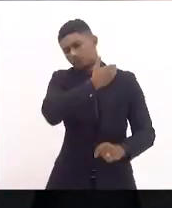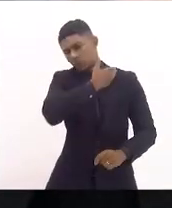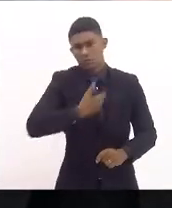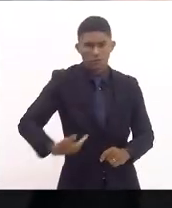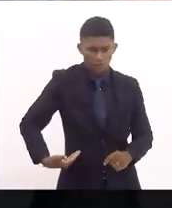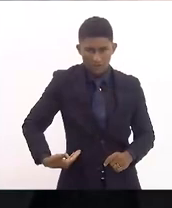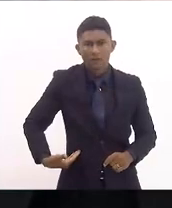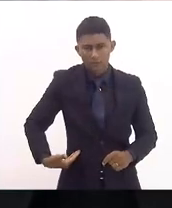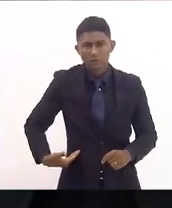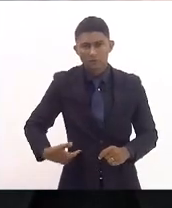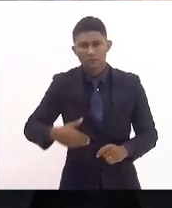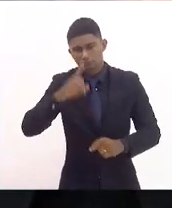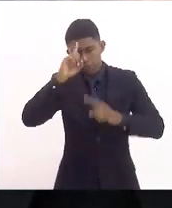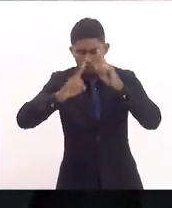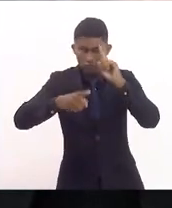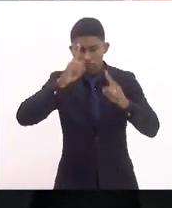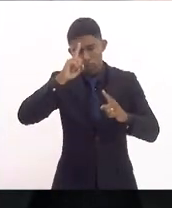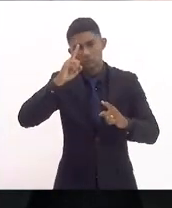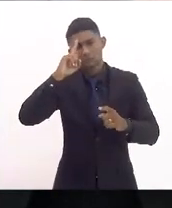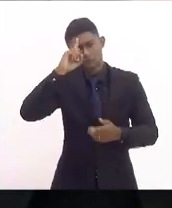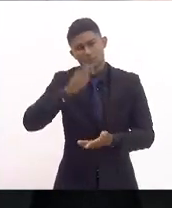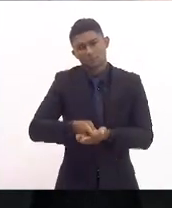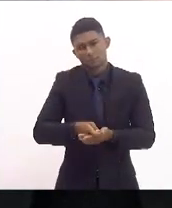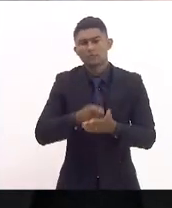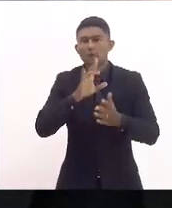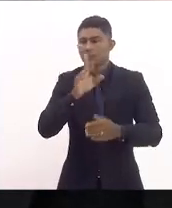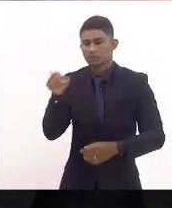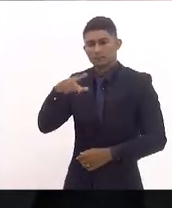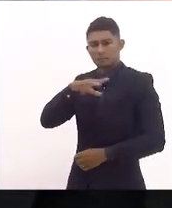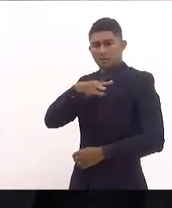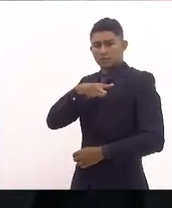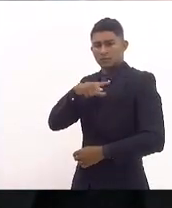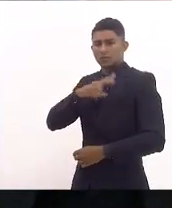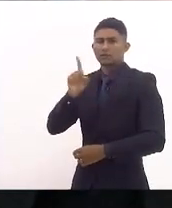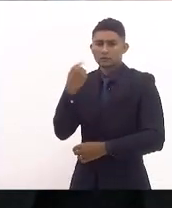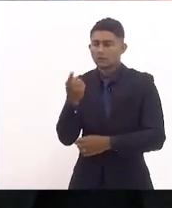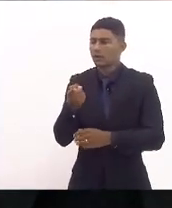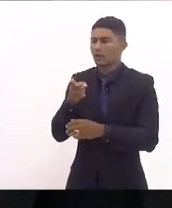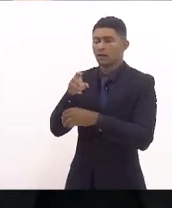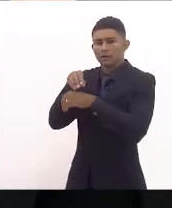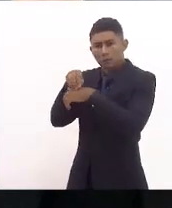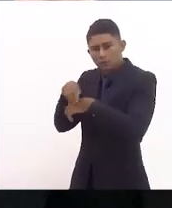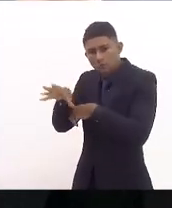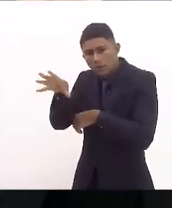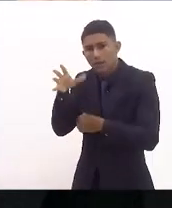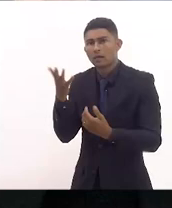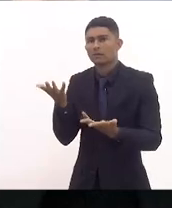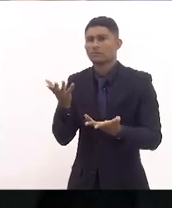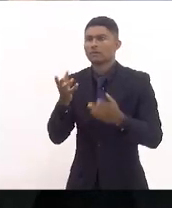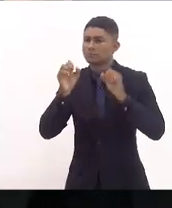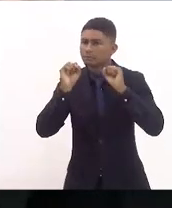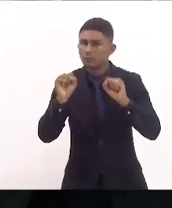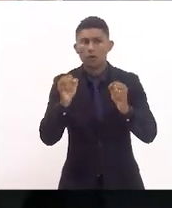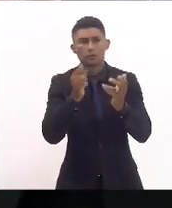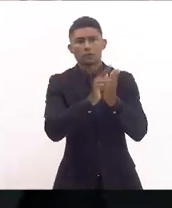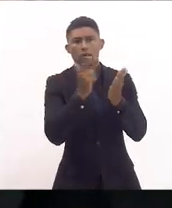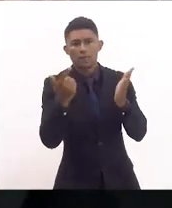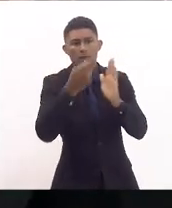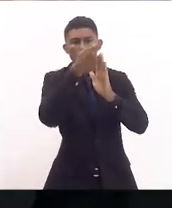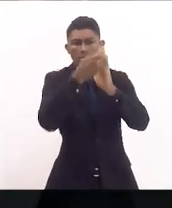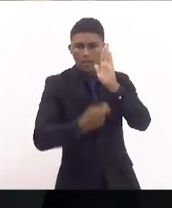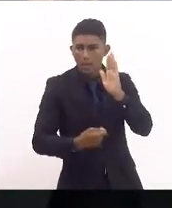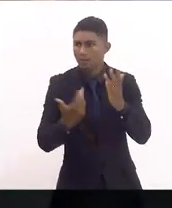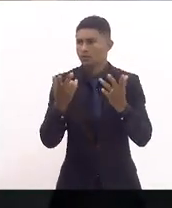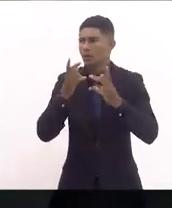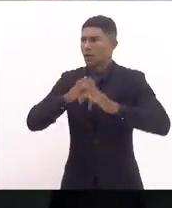mas na iniciativa privada a gente pode até aconselhar fazer artigo de a previsão de jornal etc e